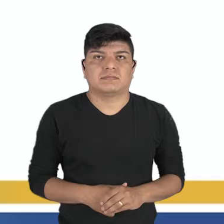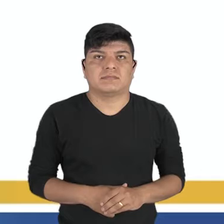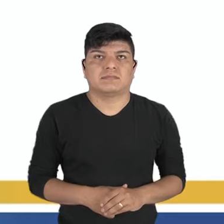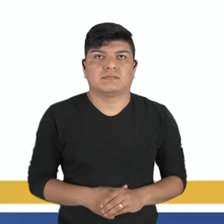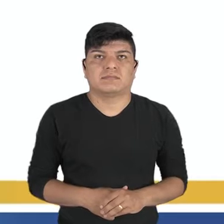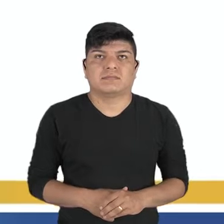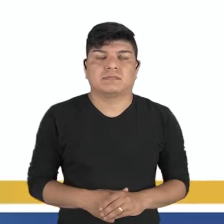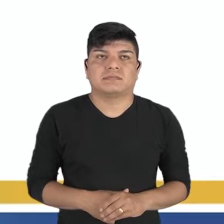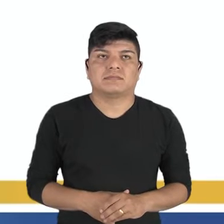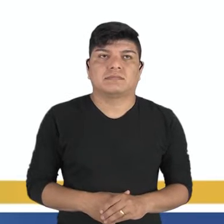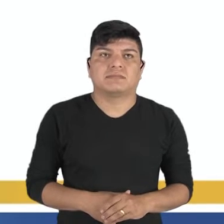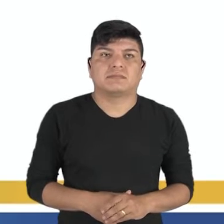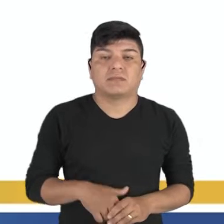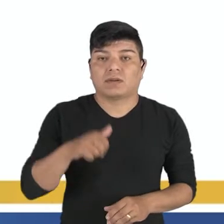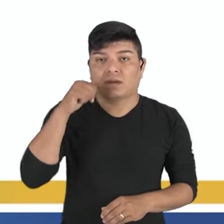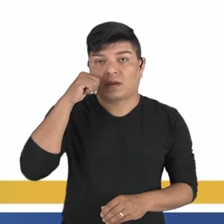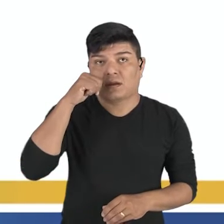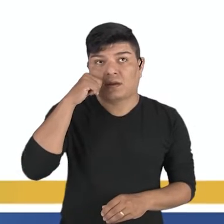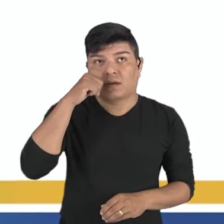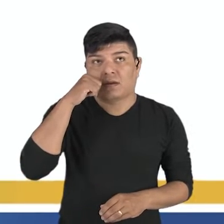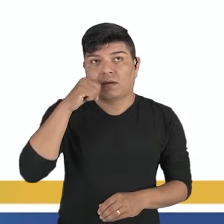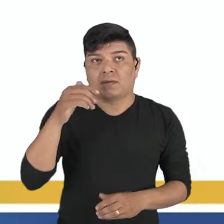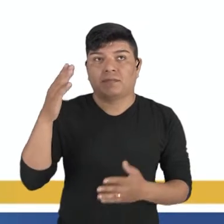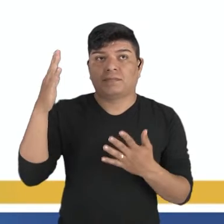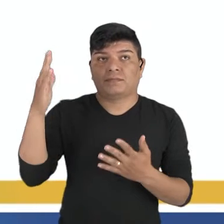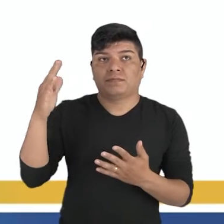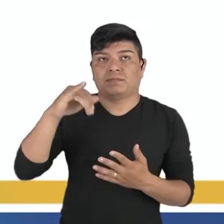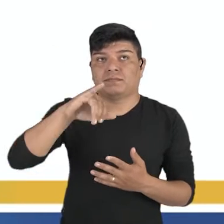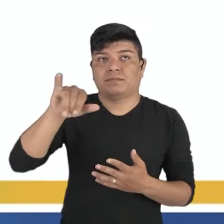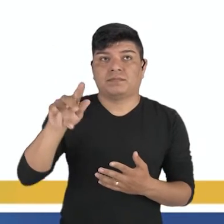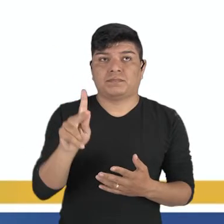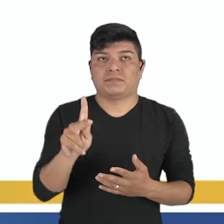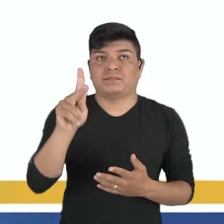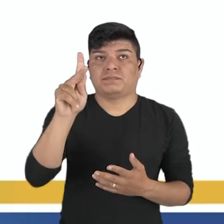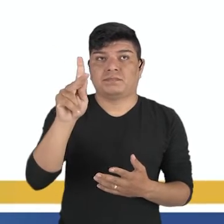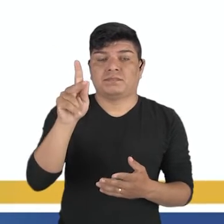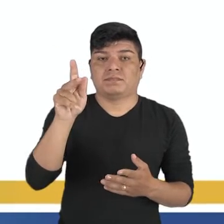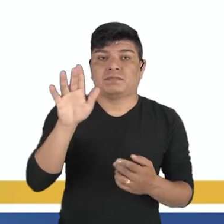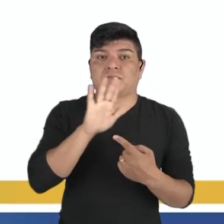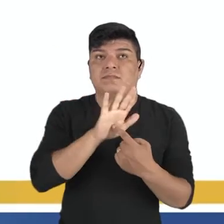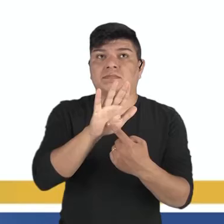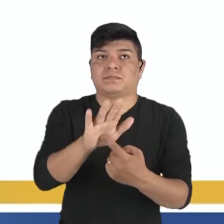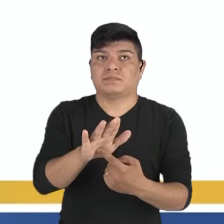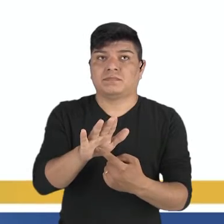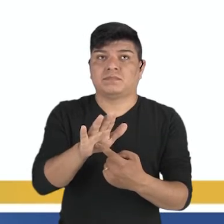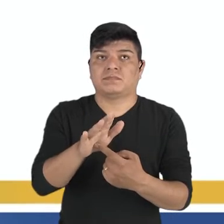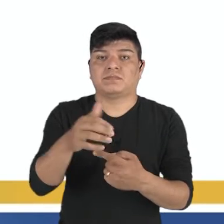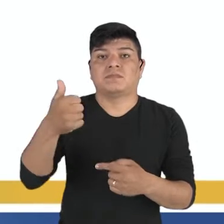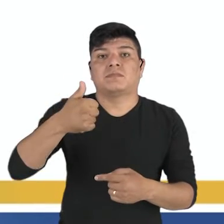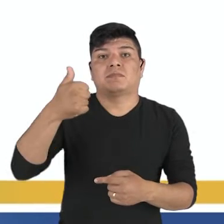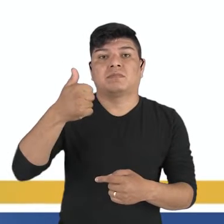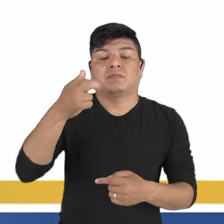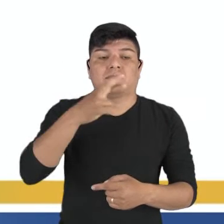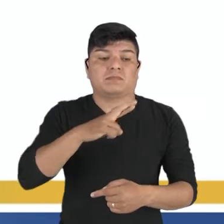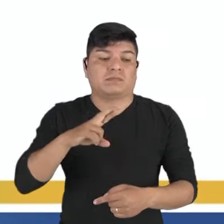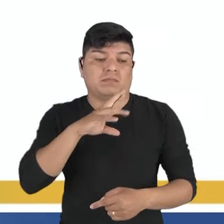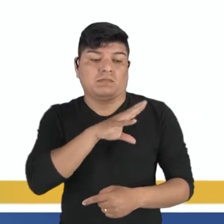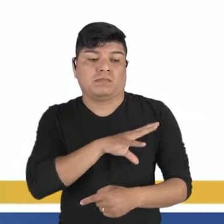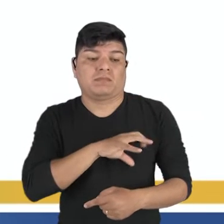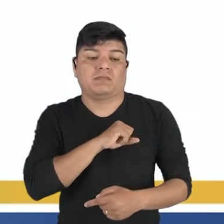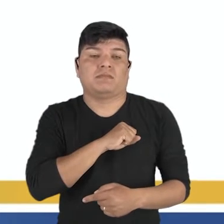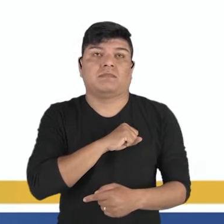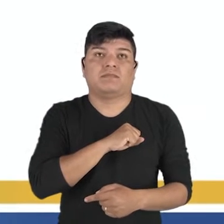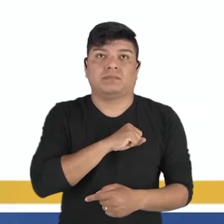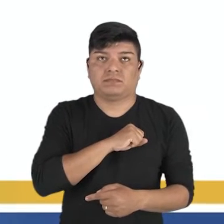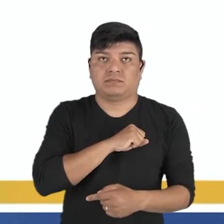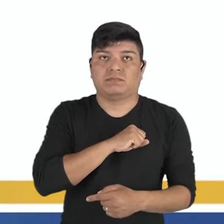adults. Que a autora J.K. Rowling anunciou que planeja publicar seu primeiro romance para